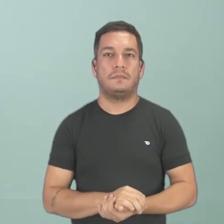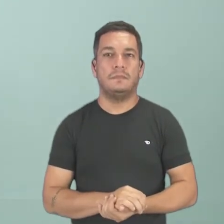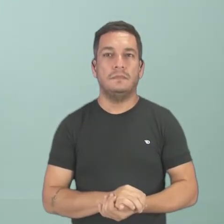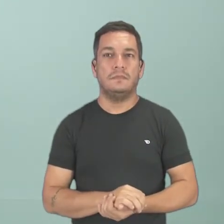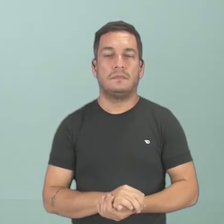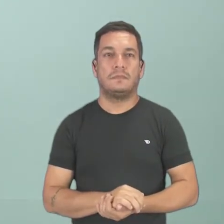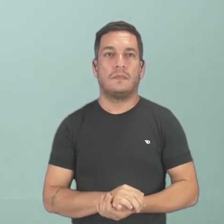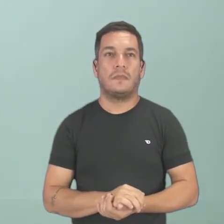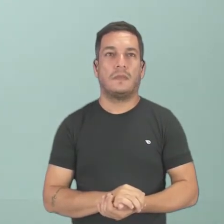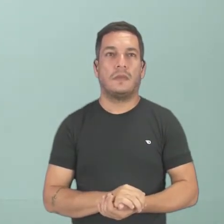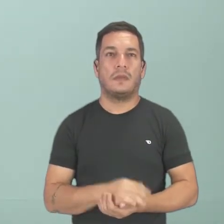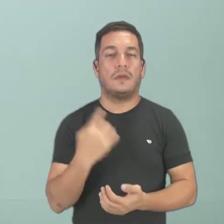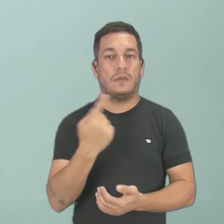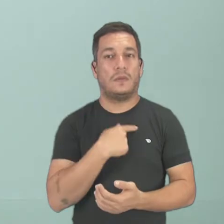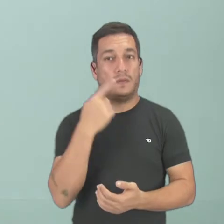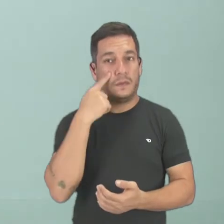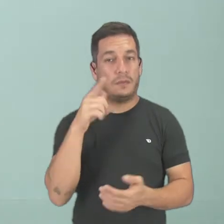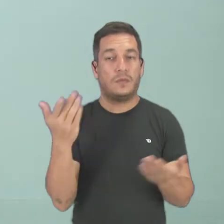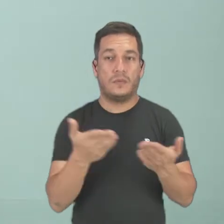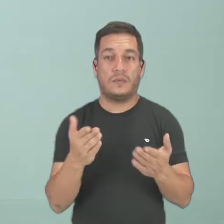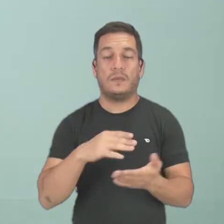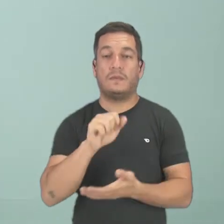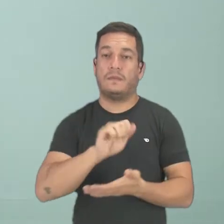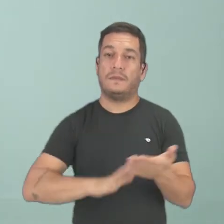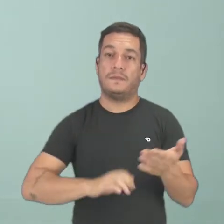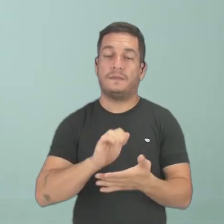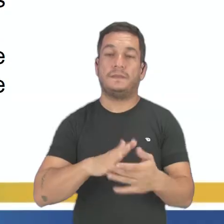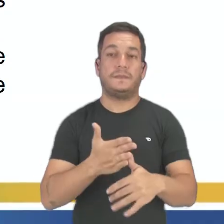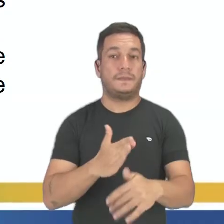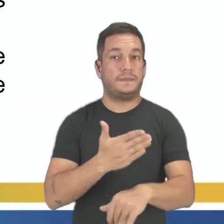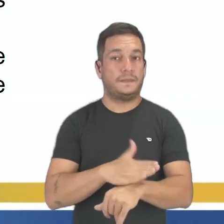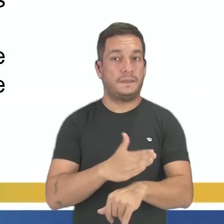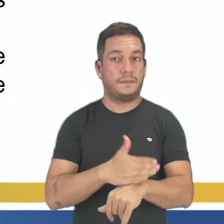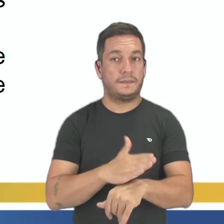E aí, diante do que nós vimos hoje, vamos para o nosso exercitando.